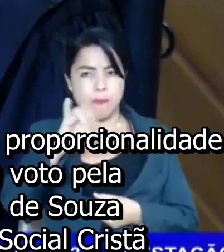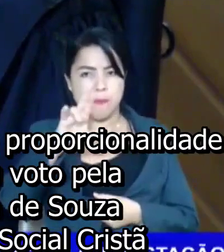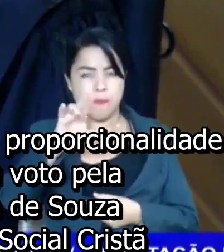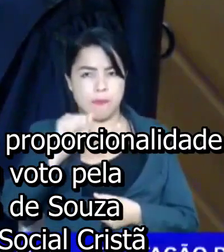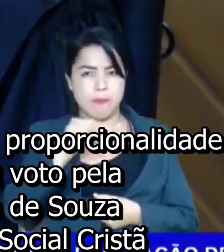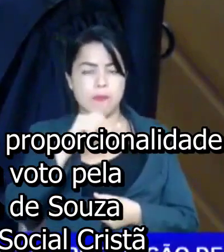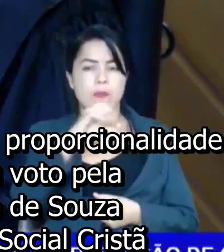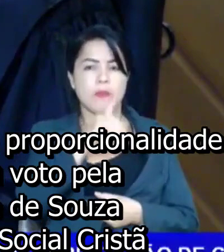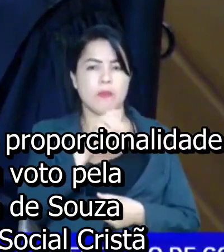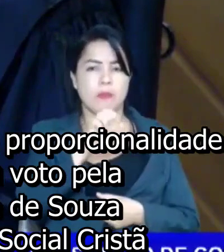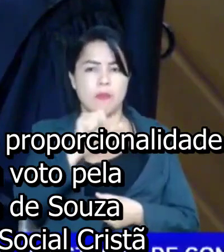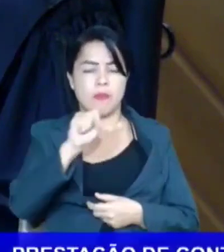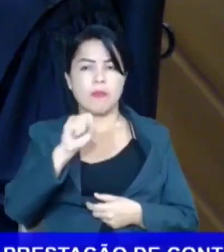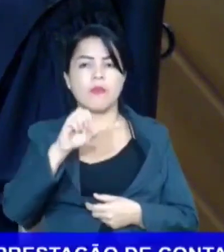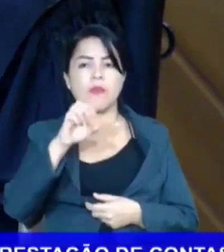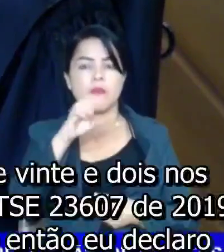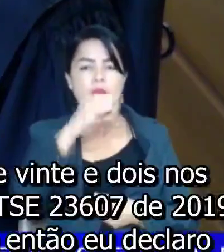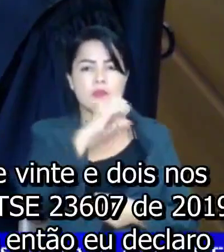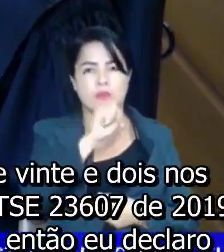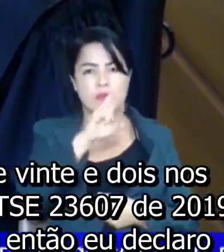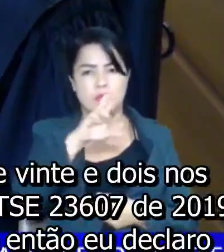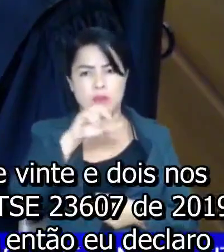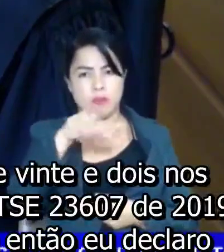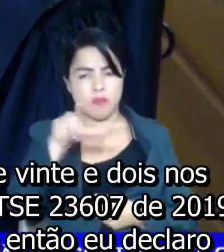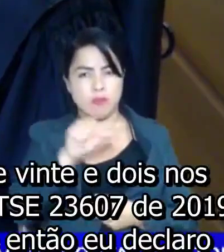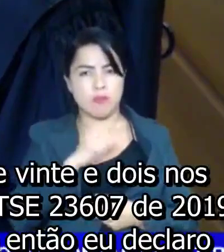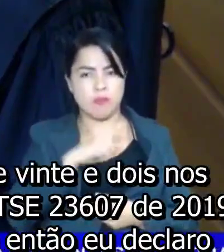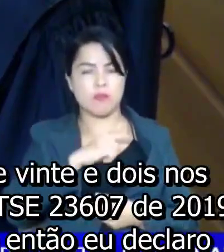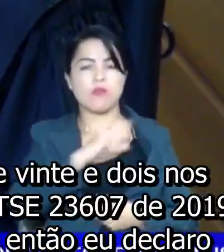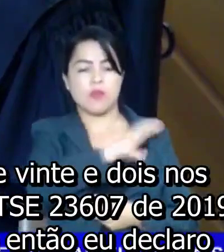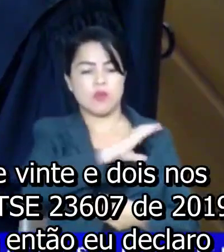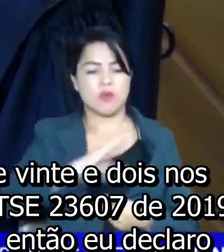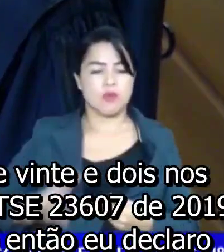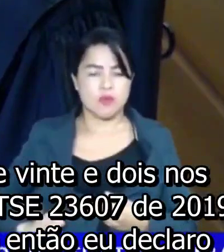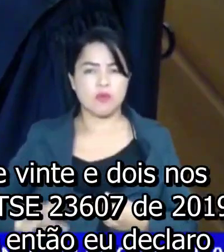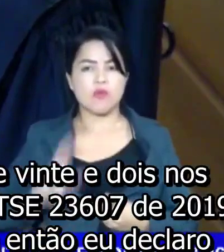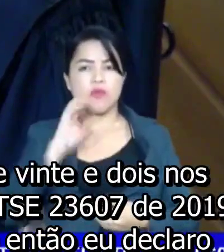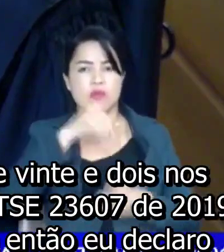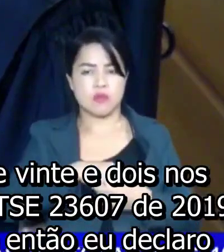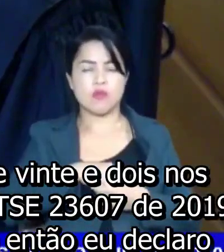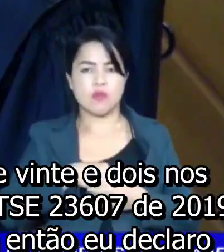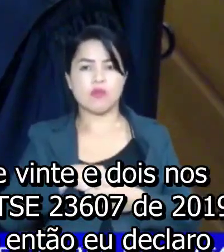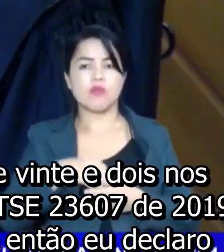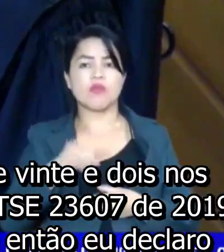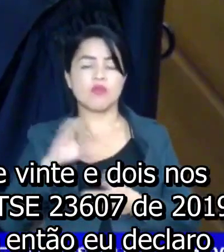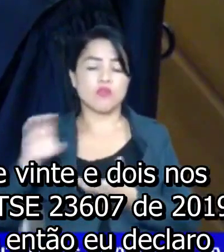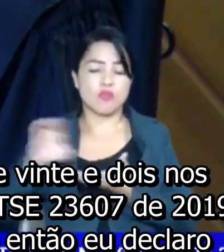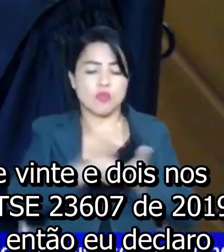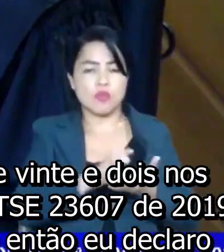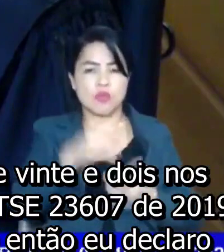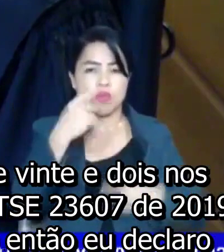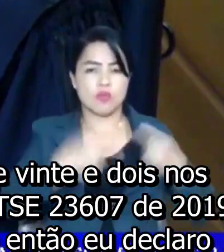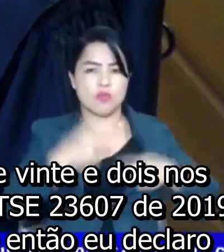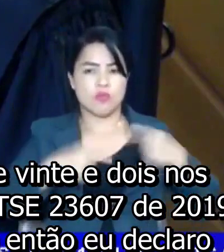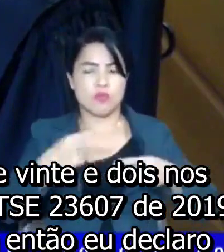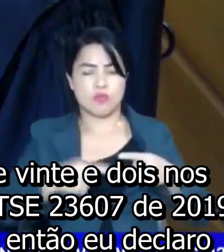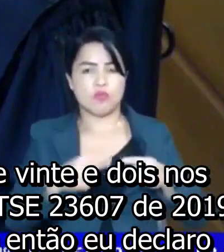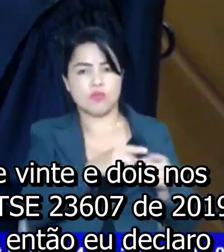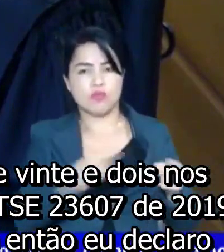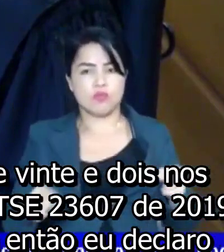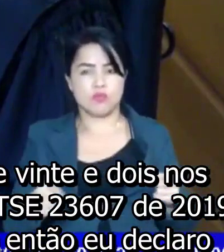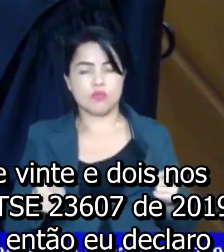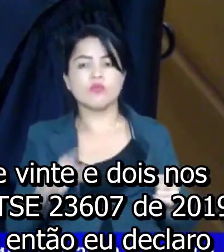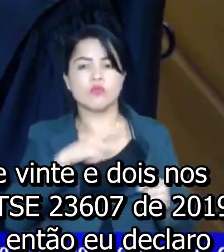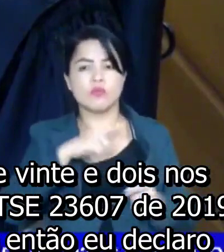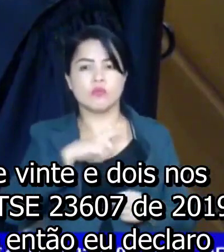deputado estadual pelo Partido Social Cristão, referente à aplicação dos recursos nas eleições de 2022, nos termos do artigo 74, inciso 2